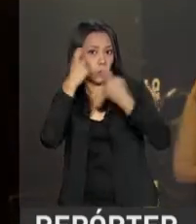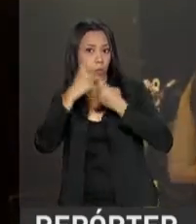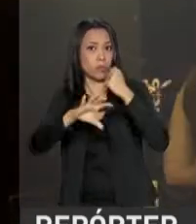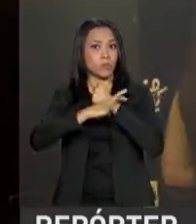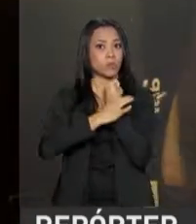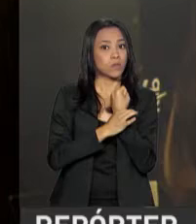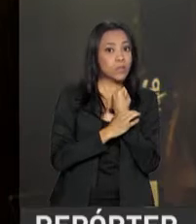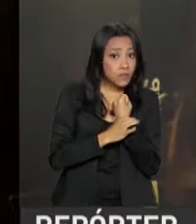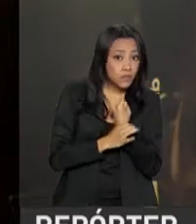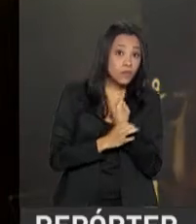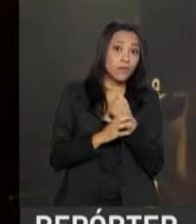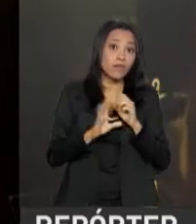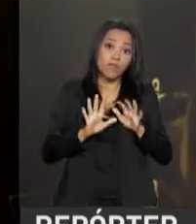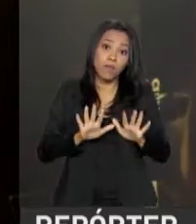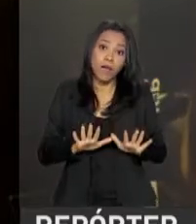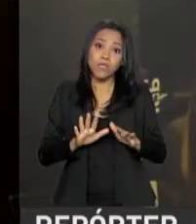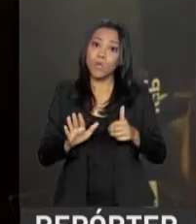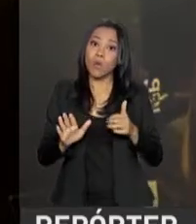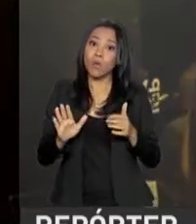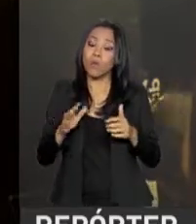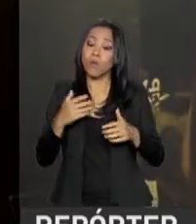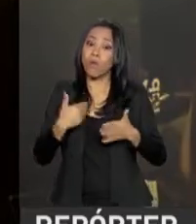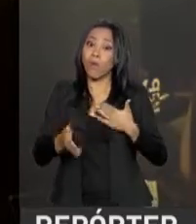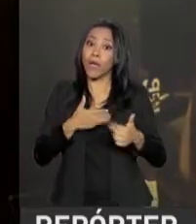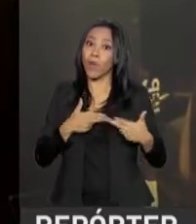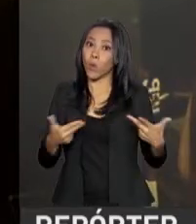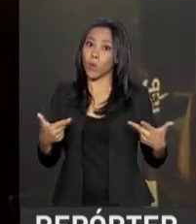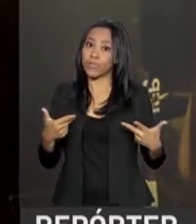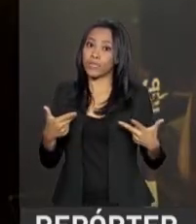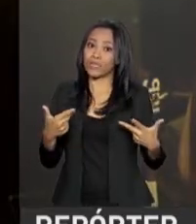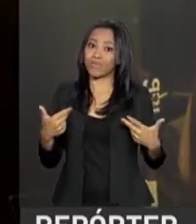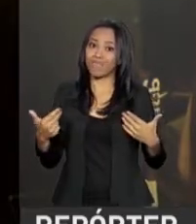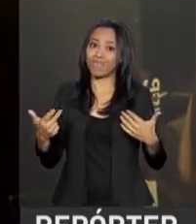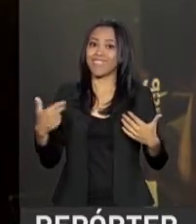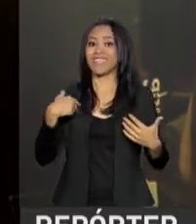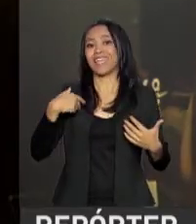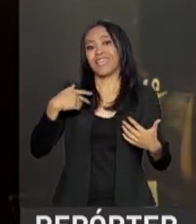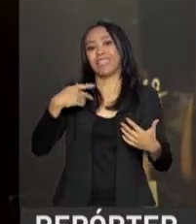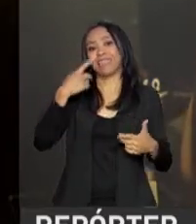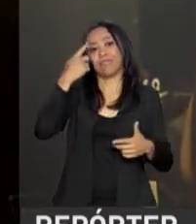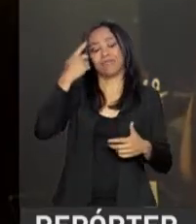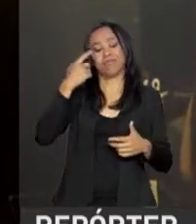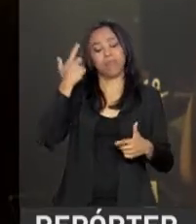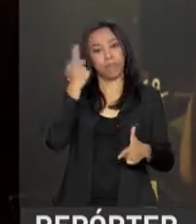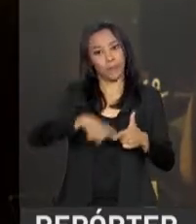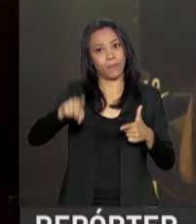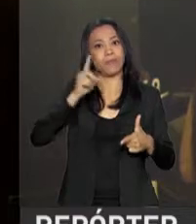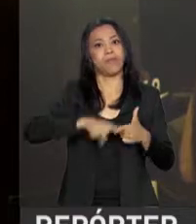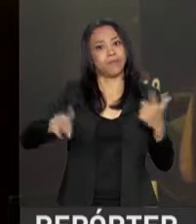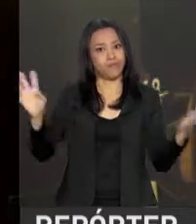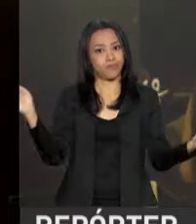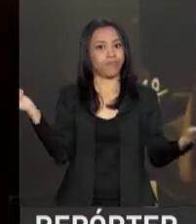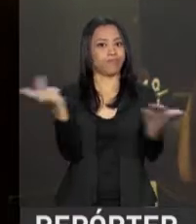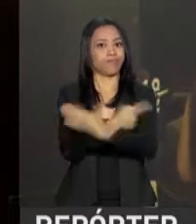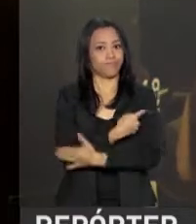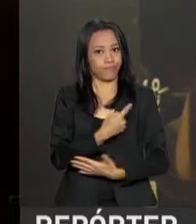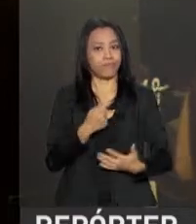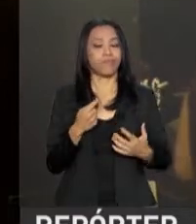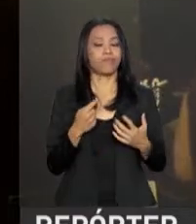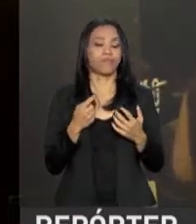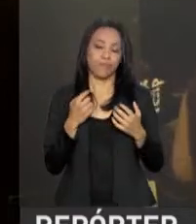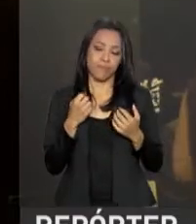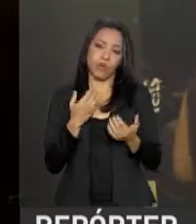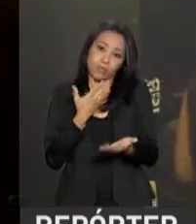e mesmo assim qualquer vacilo acabou em danos sérios nerd desastres ou